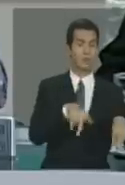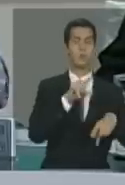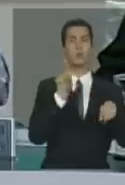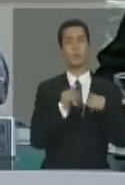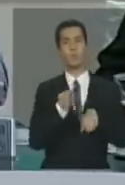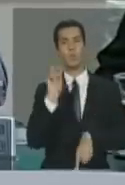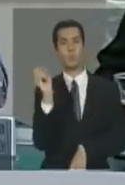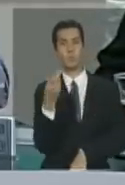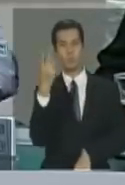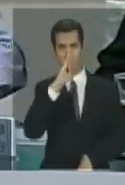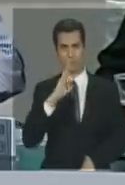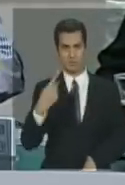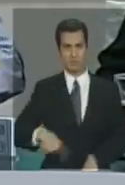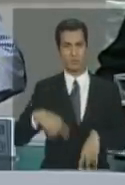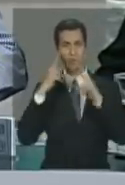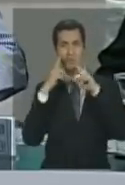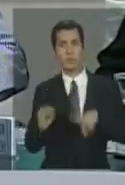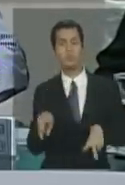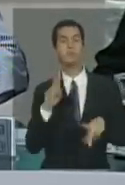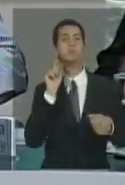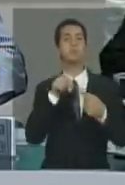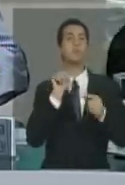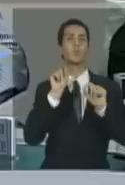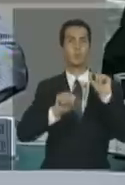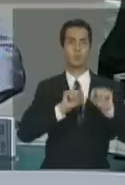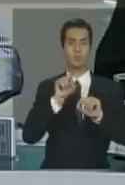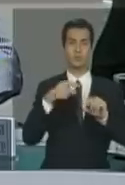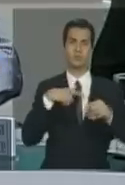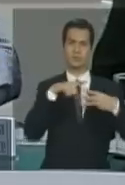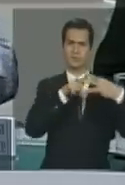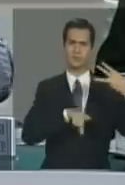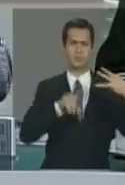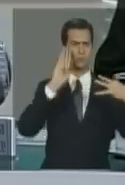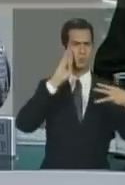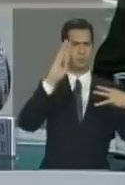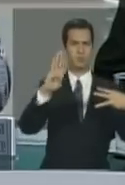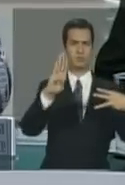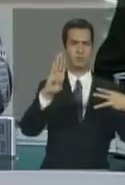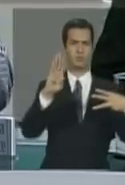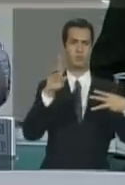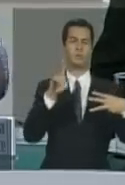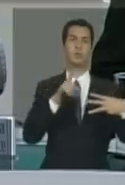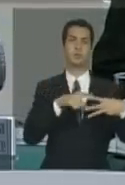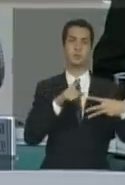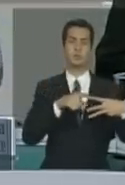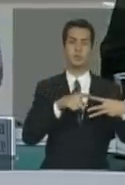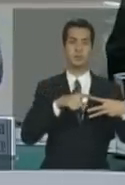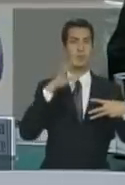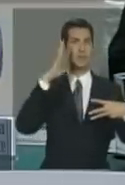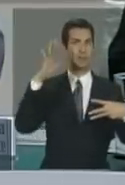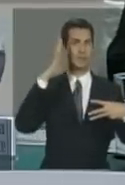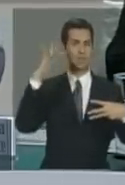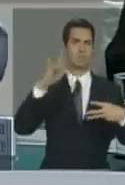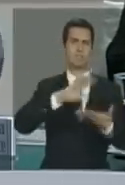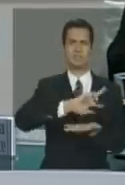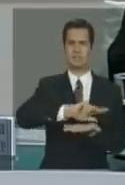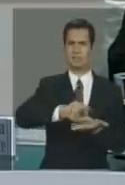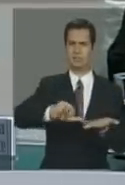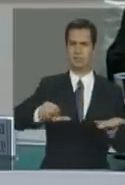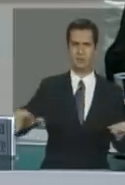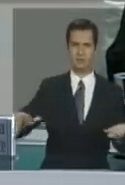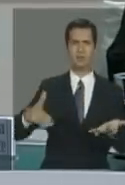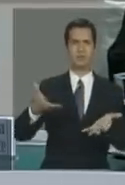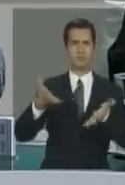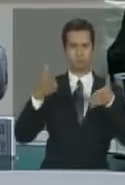Brasil, o que se vê são três coisas muito objetivas. Uma diversidade de teses e um caminho para